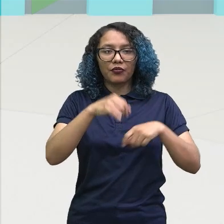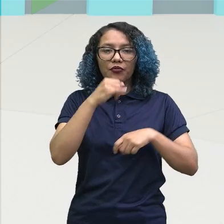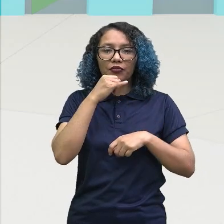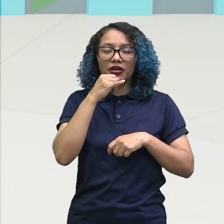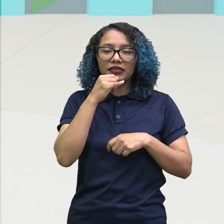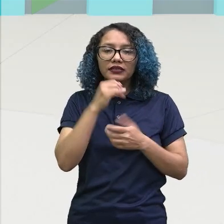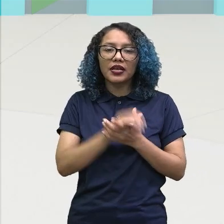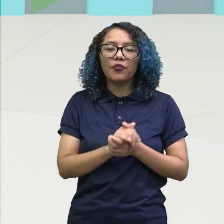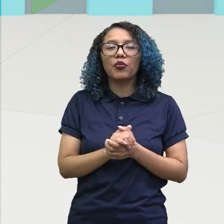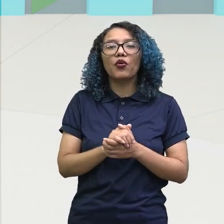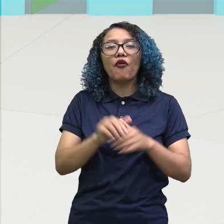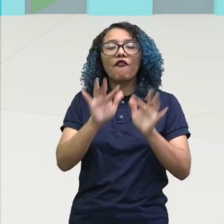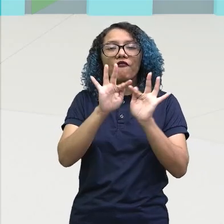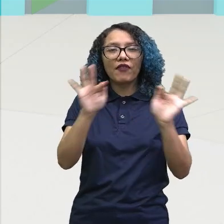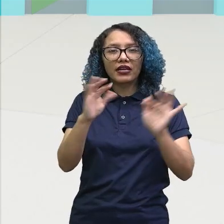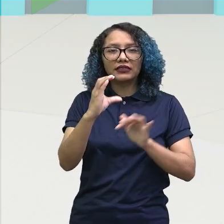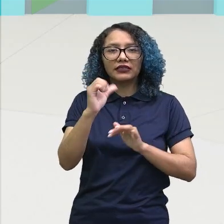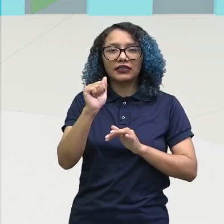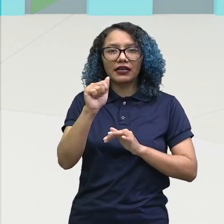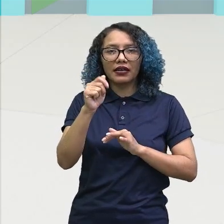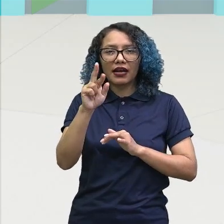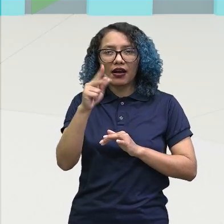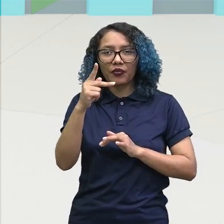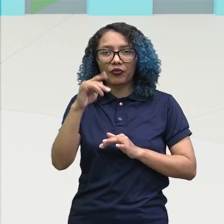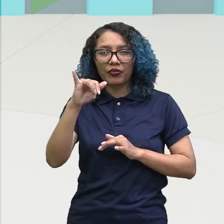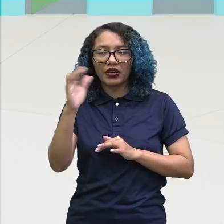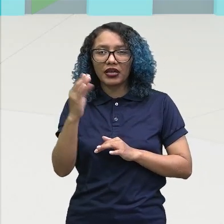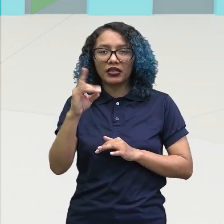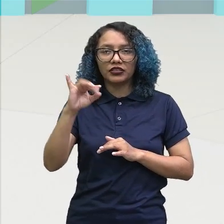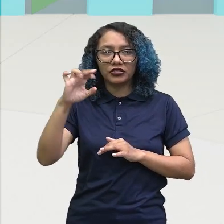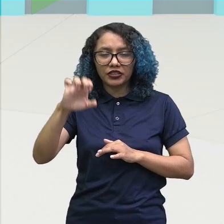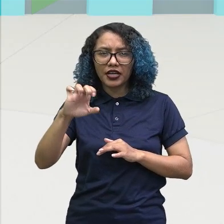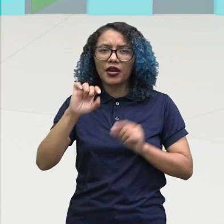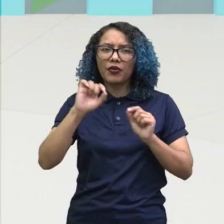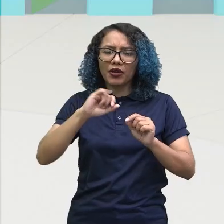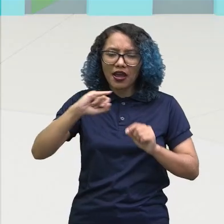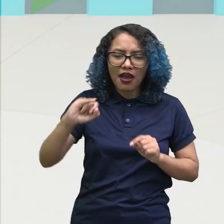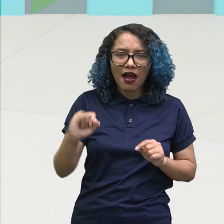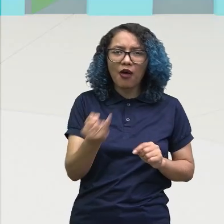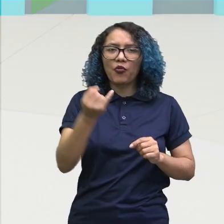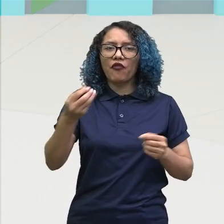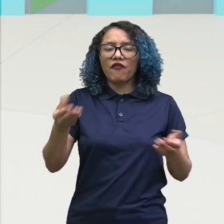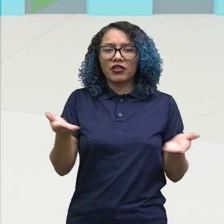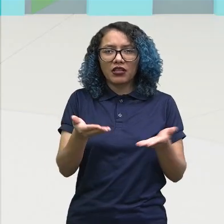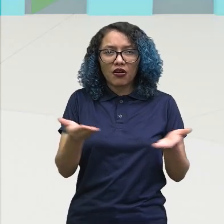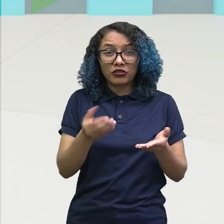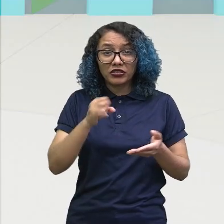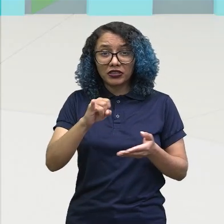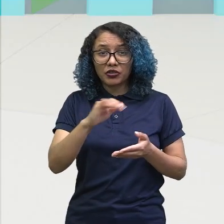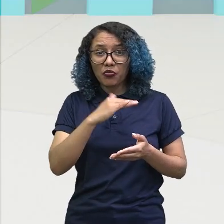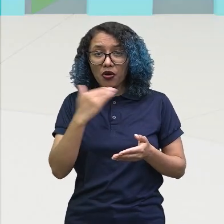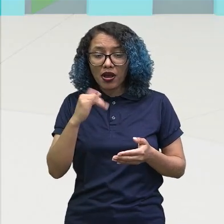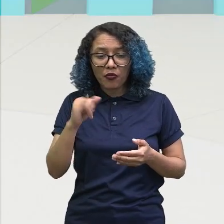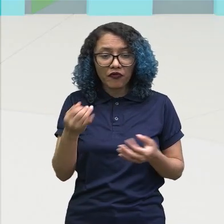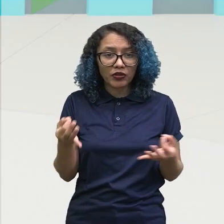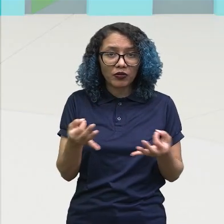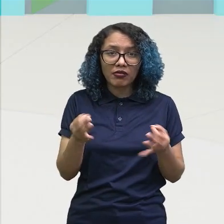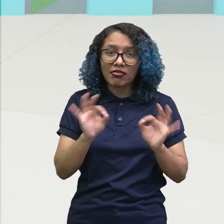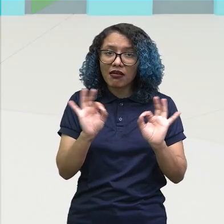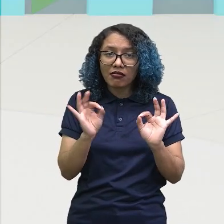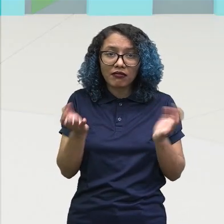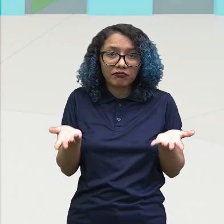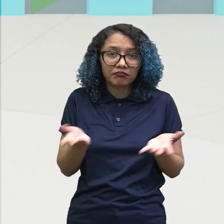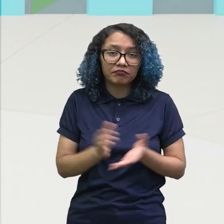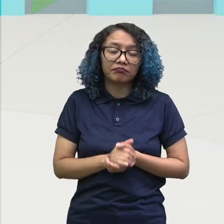diem, aproveite o momento, porque se você morrer hoje, você nem aproveitou o momento. Então, nós vamos ter o arcadismo aí com esse pensamento, tá